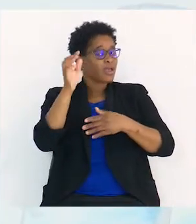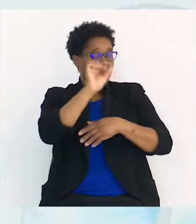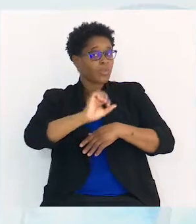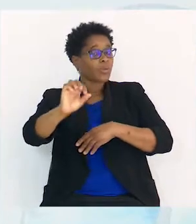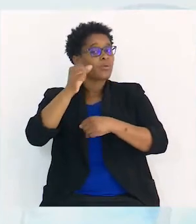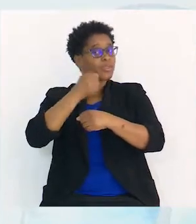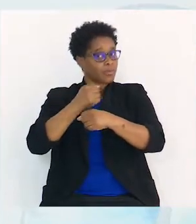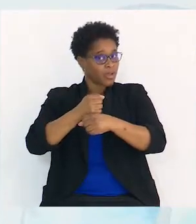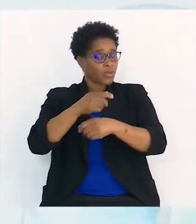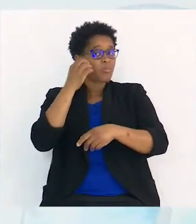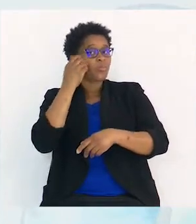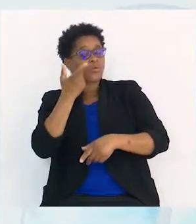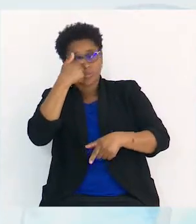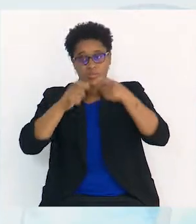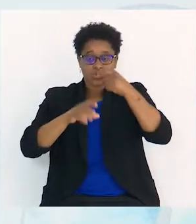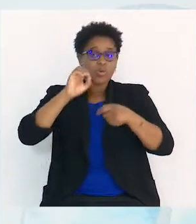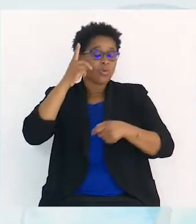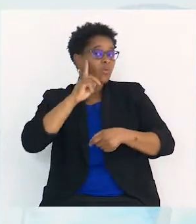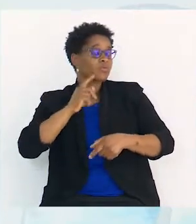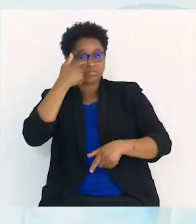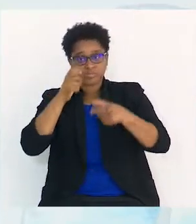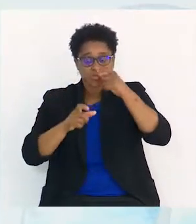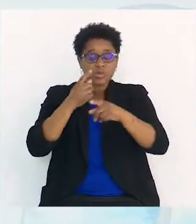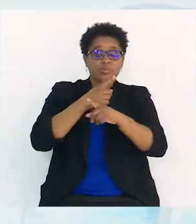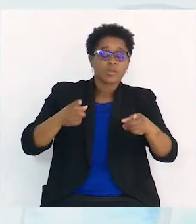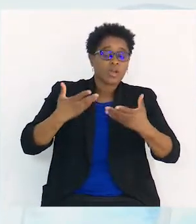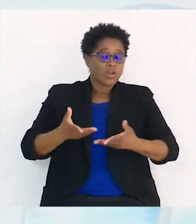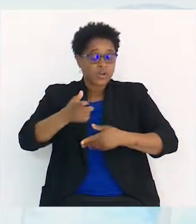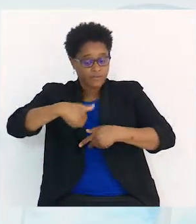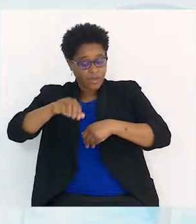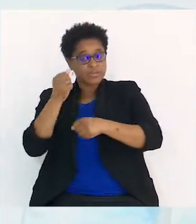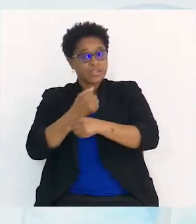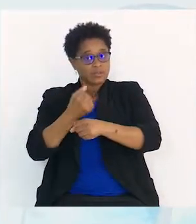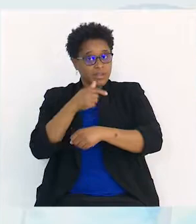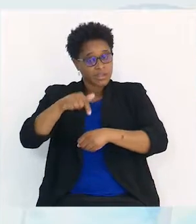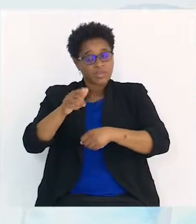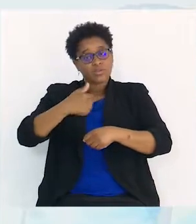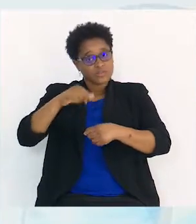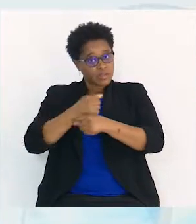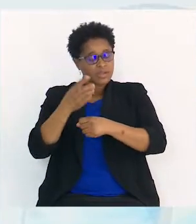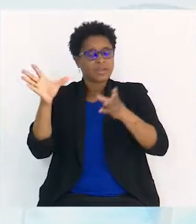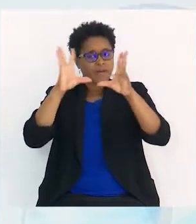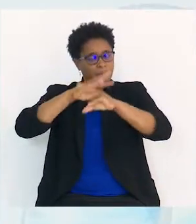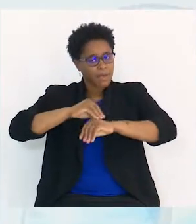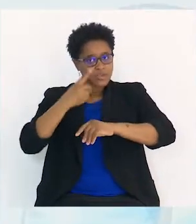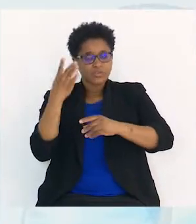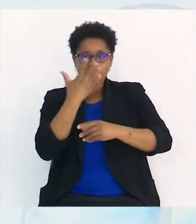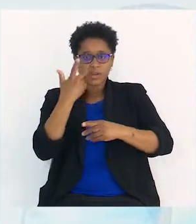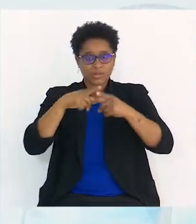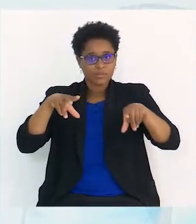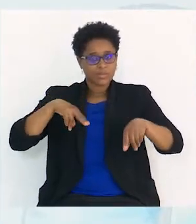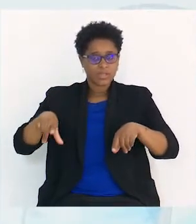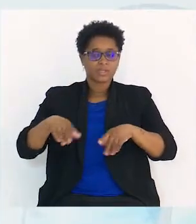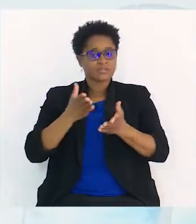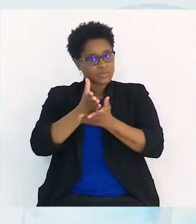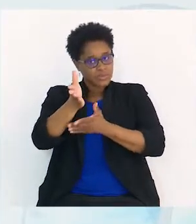cidadã. Porque nós vamos aqui agora trabalhar aquilo que é a nossa parte. Mais uma aula de língua portuguesa, mais um conteúdo e vamos lá em